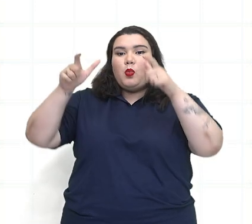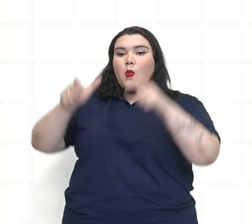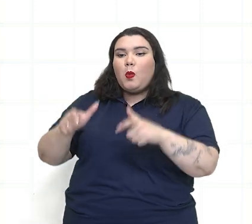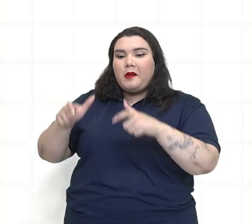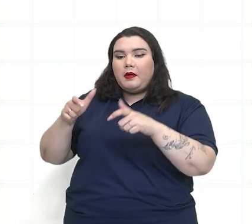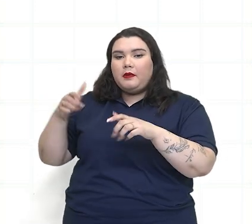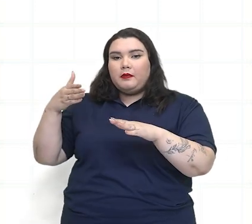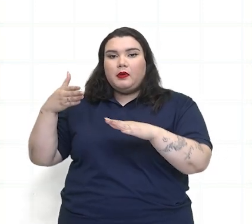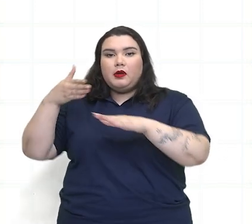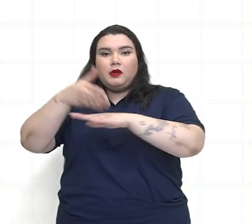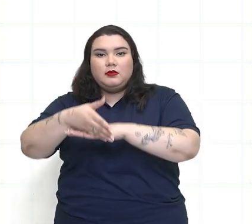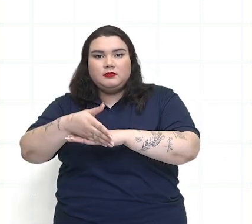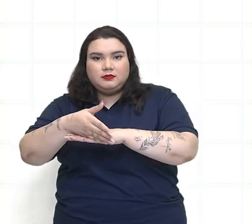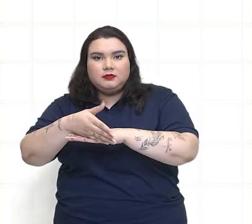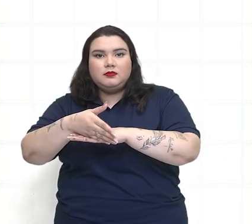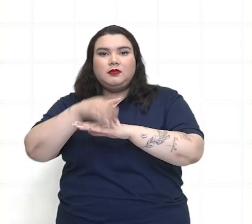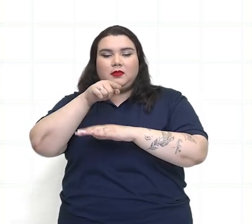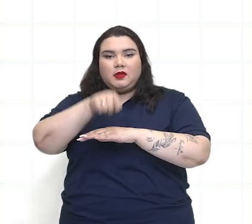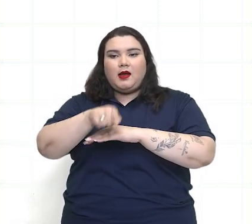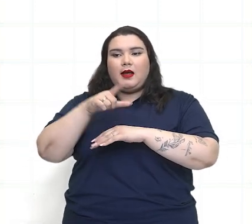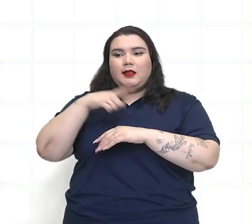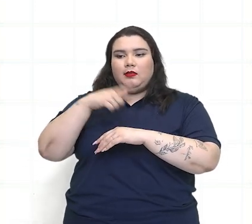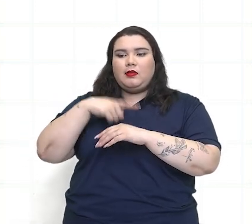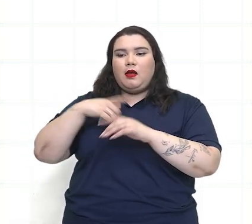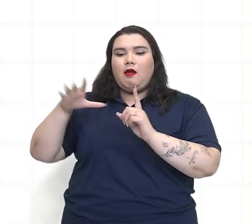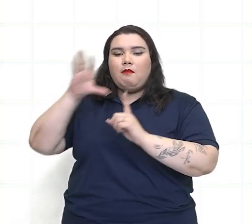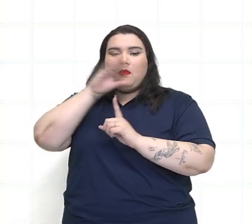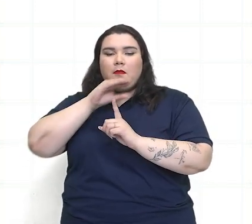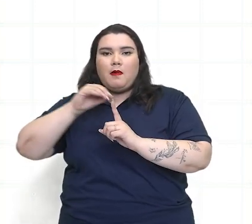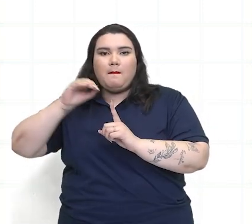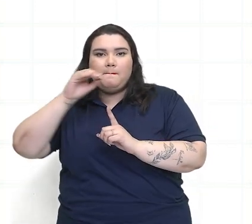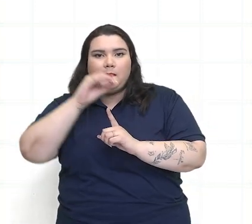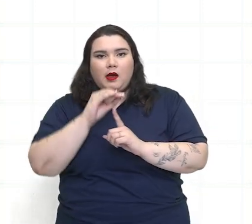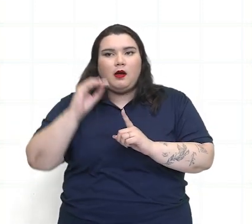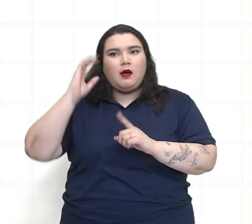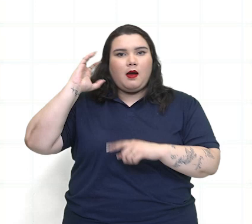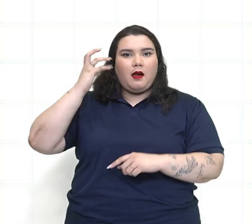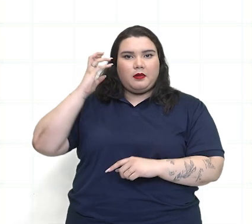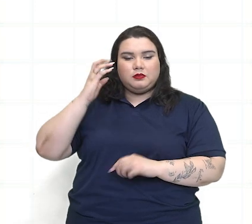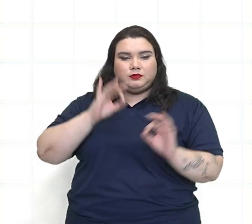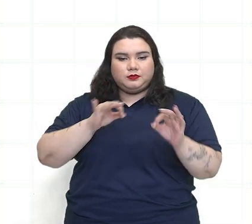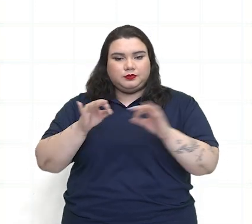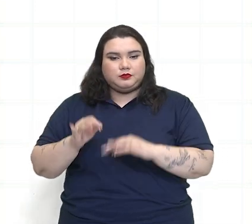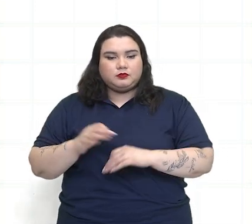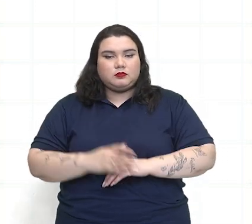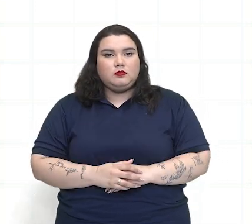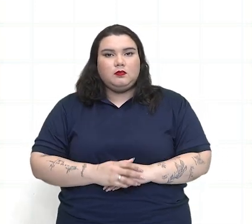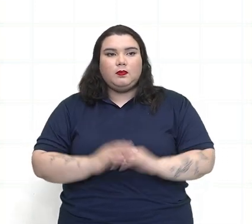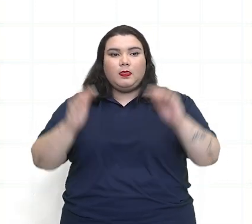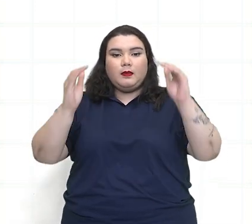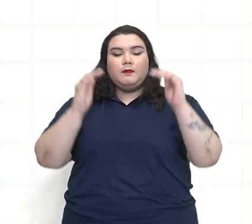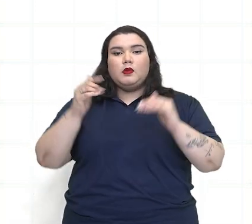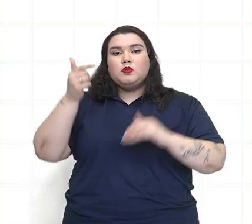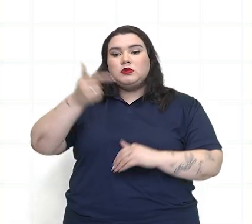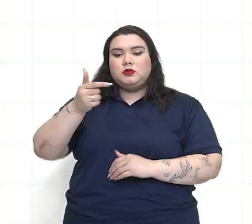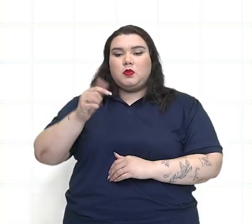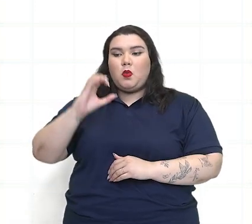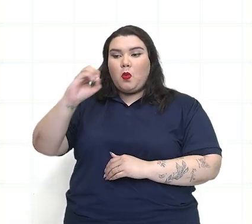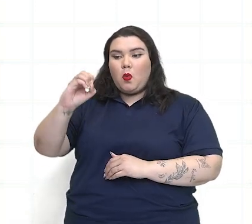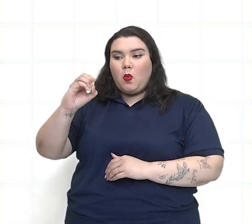emissora, certo? A emissora e não o aparelho. Quando eu digo o capital,